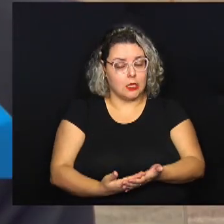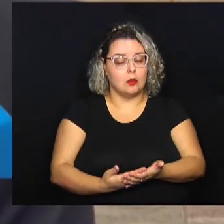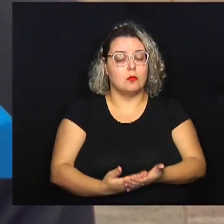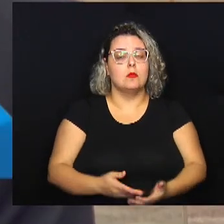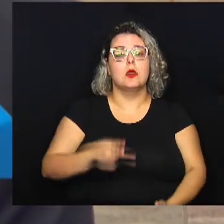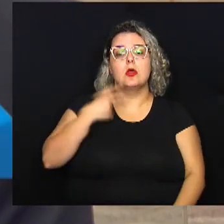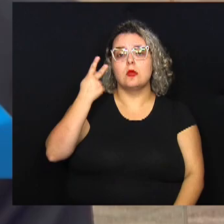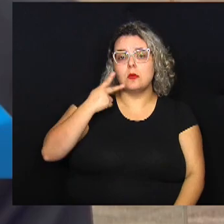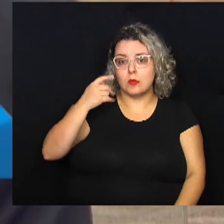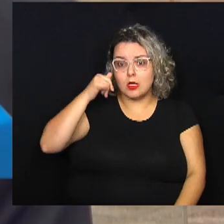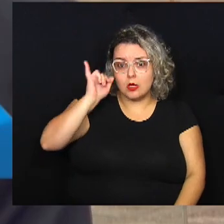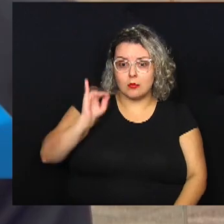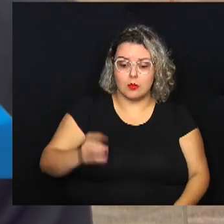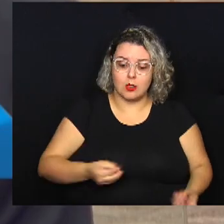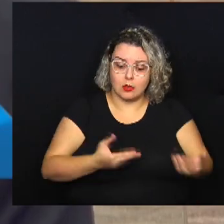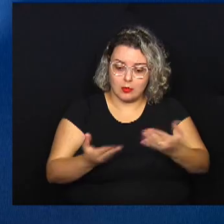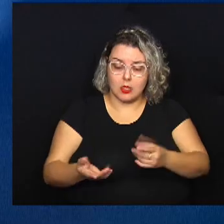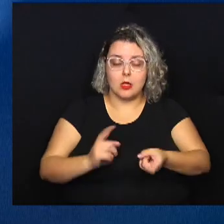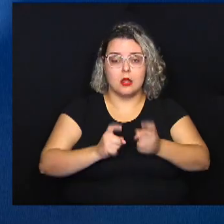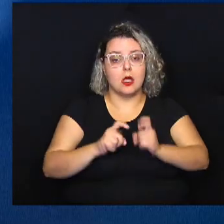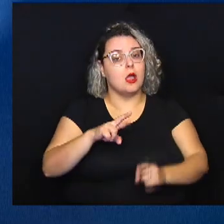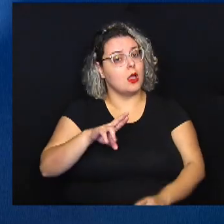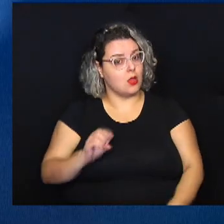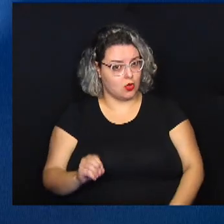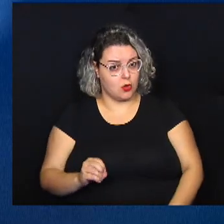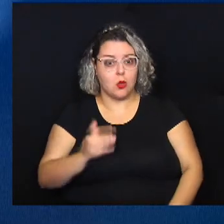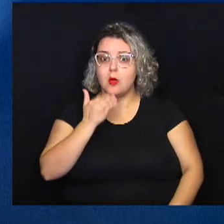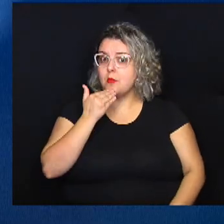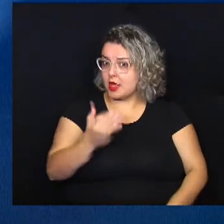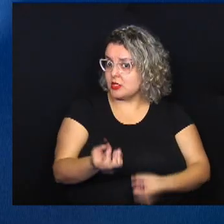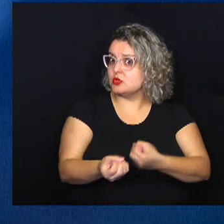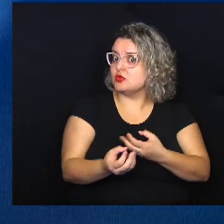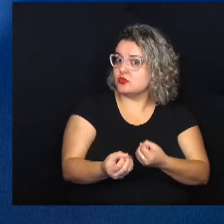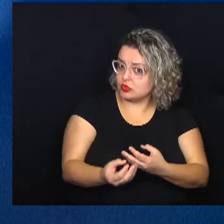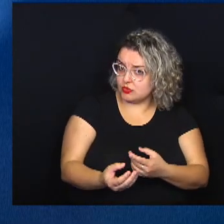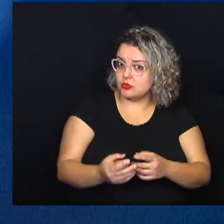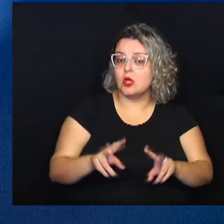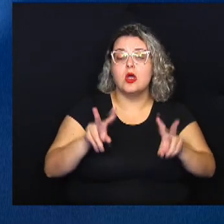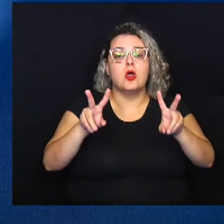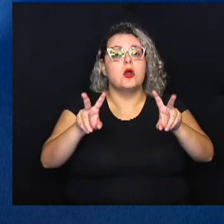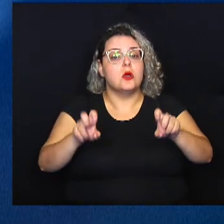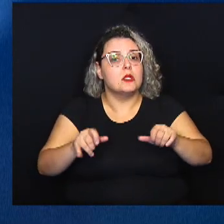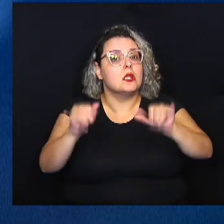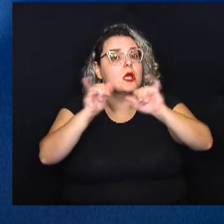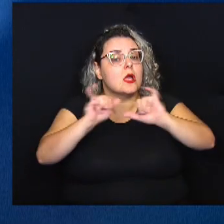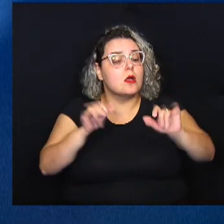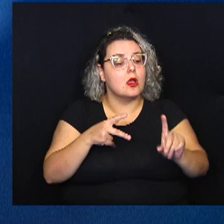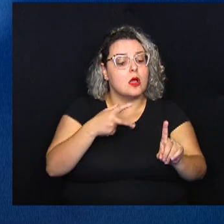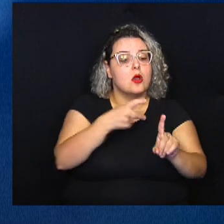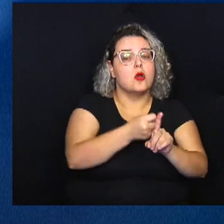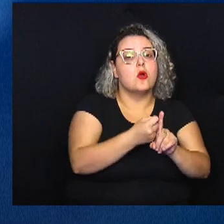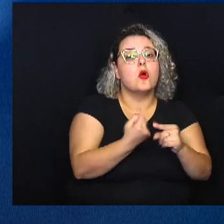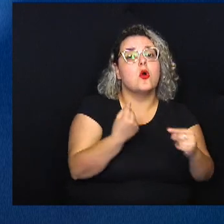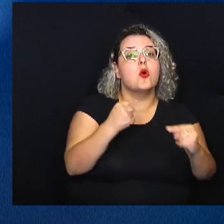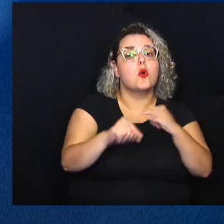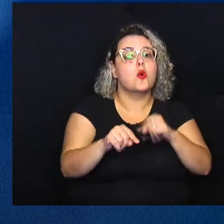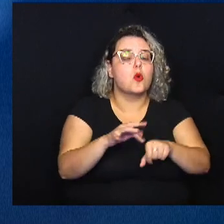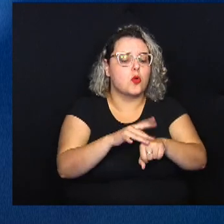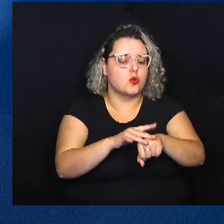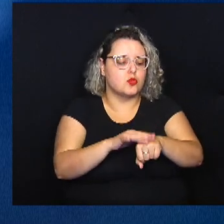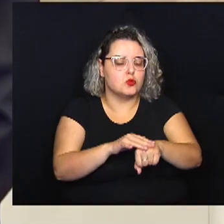Paulo Búfalo durante a reunião ordinária solicita informações a respeito da campanha de vacinação